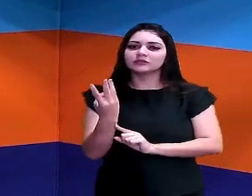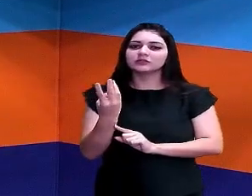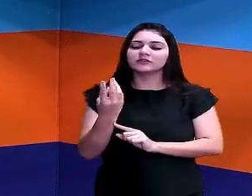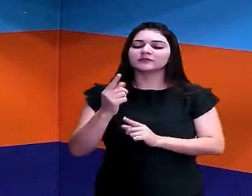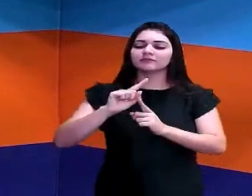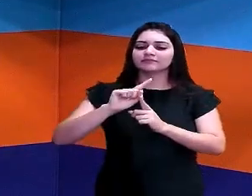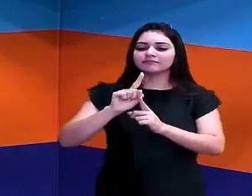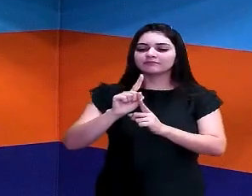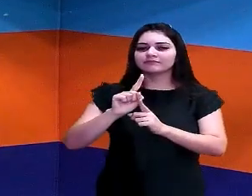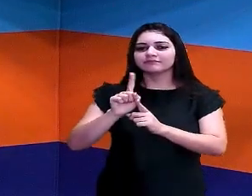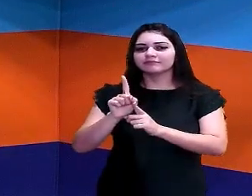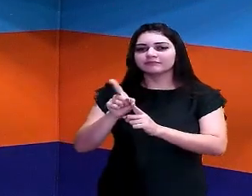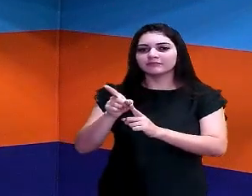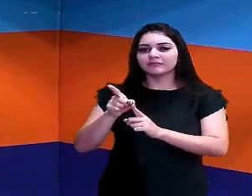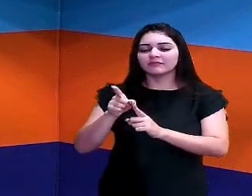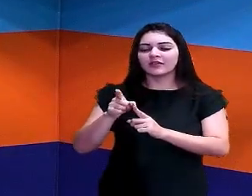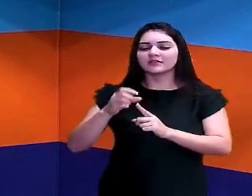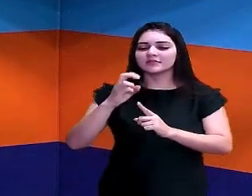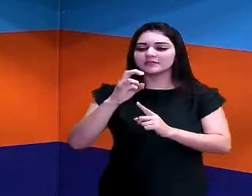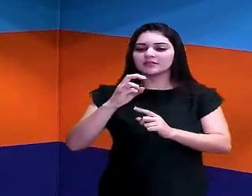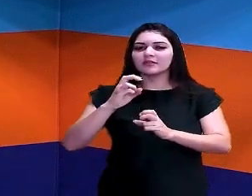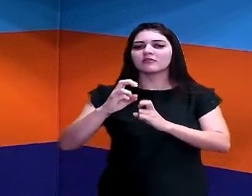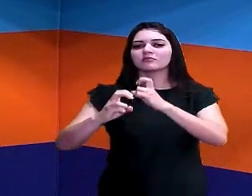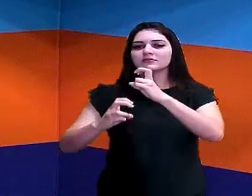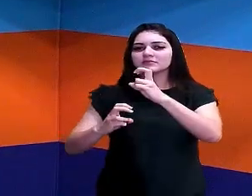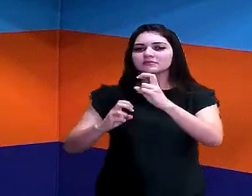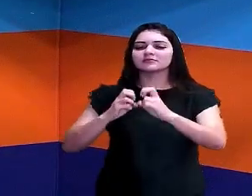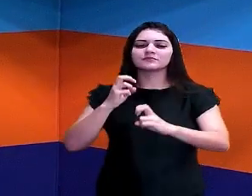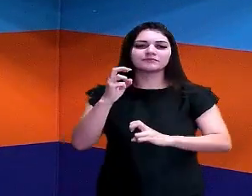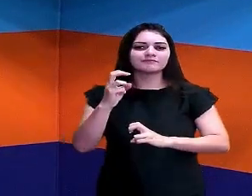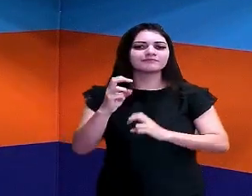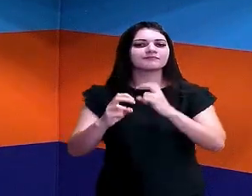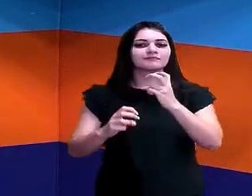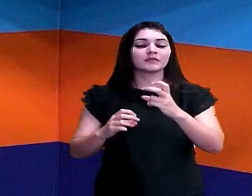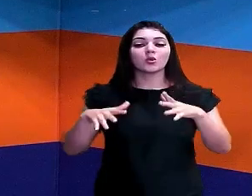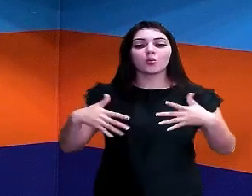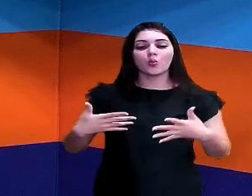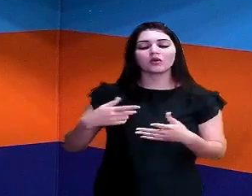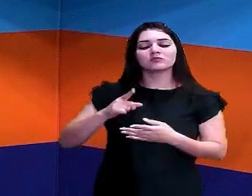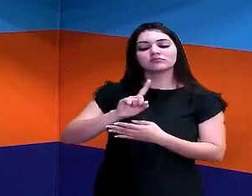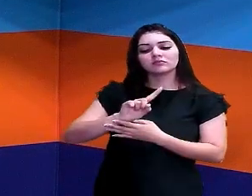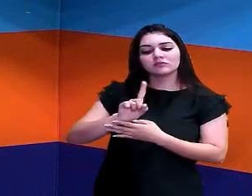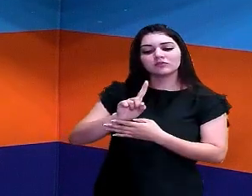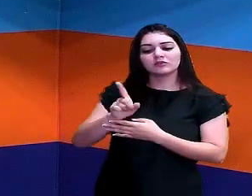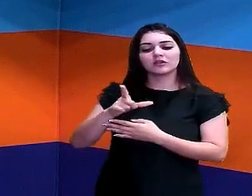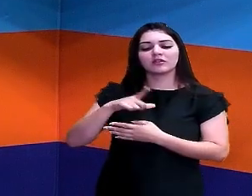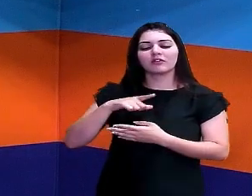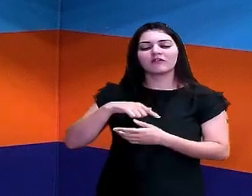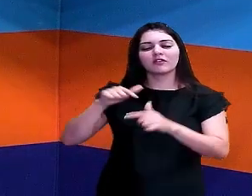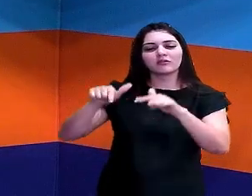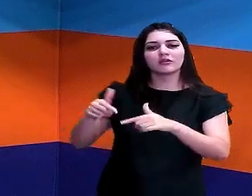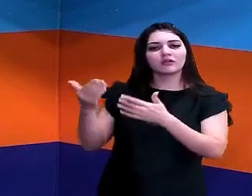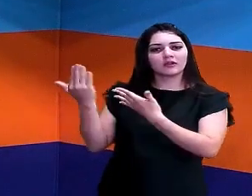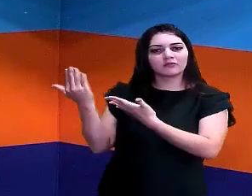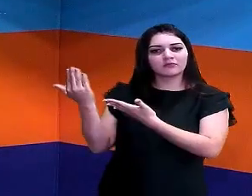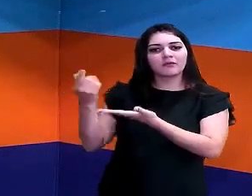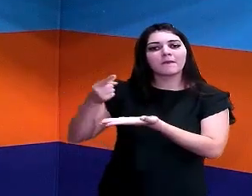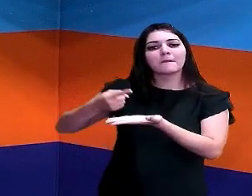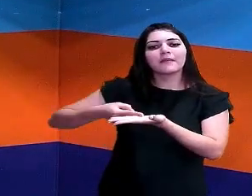andando de 5 em 5 minutos. Então, quando o meu ponteiro estiver aqui, ó, eu vou estar